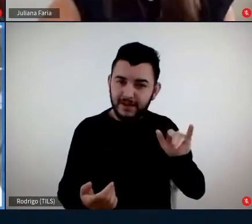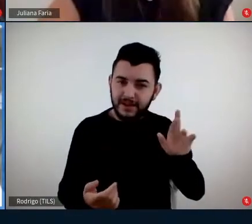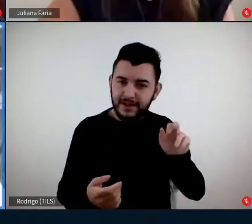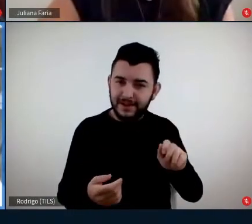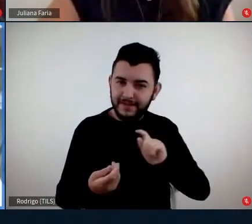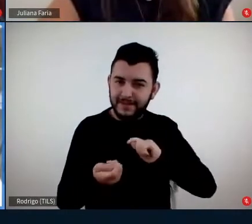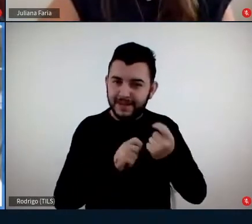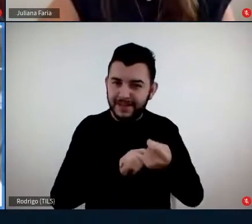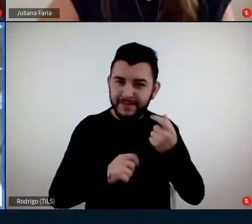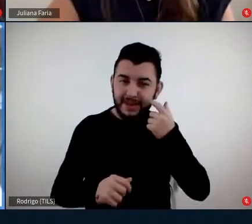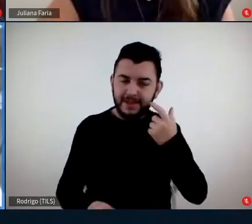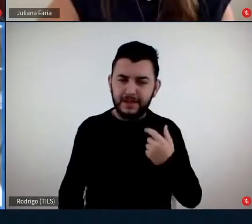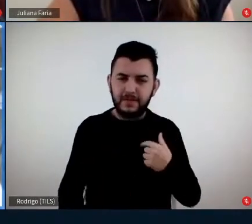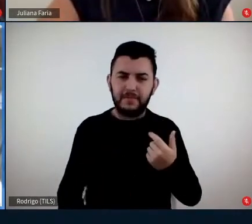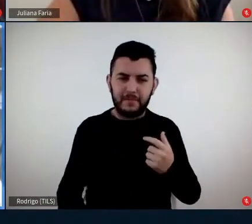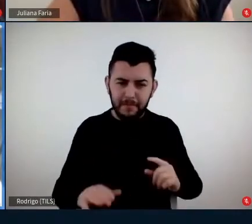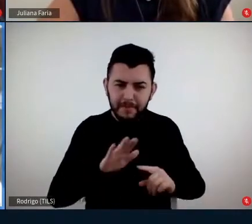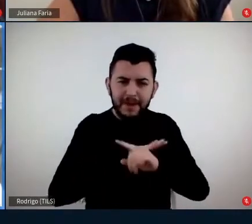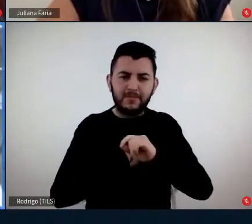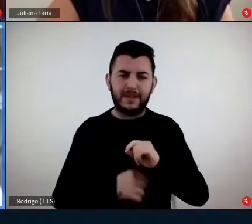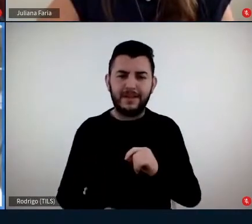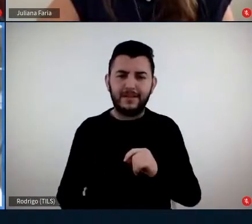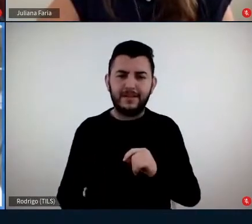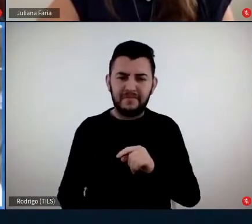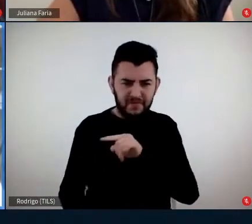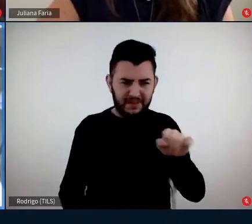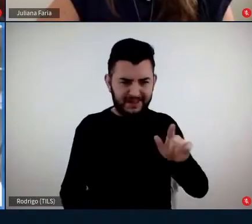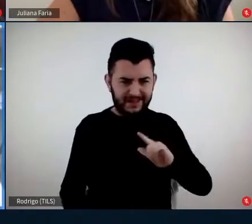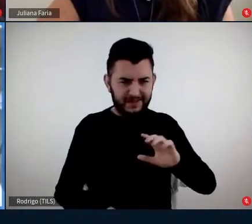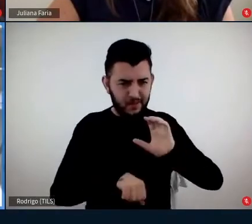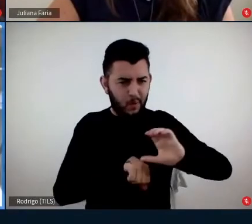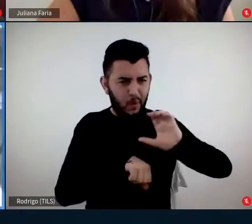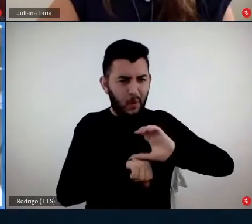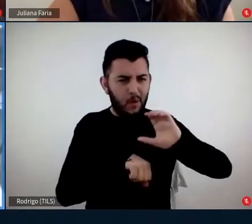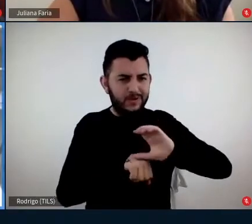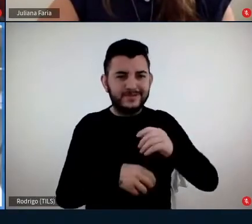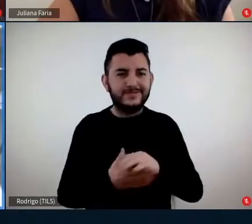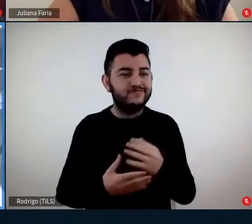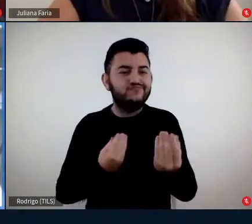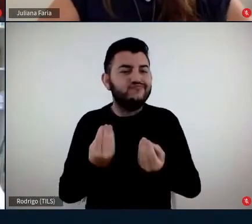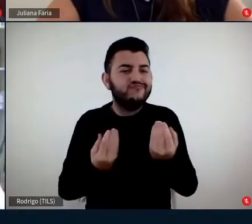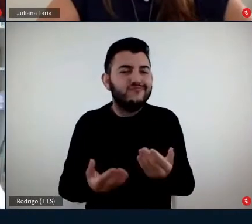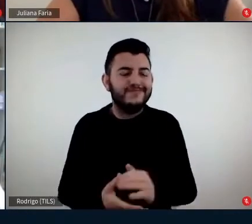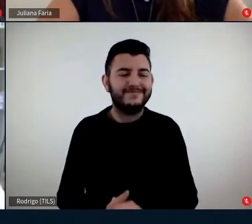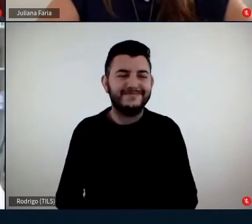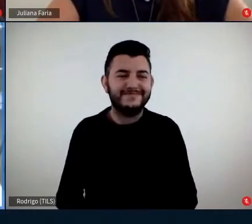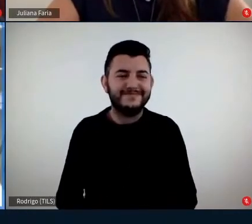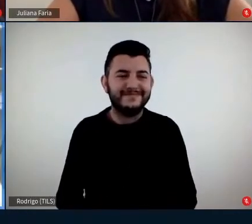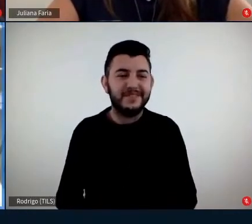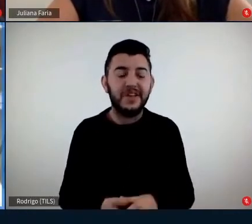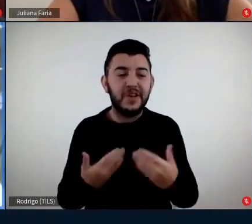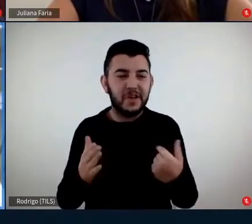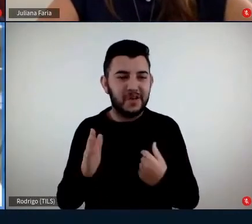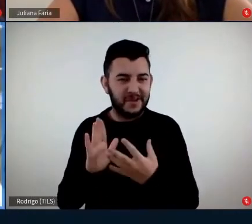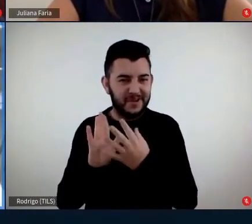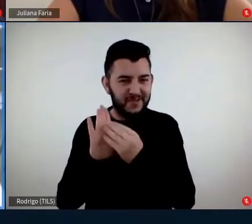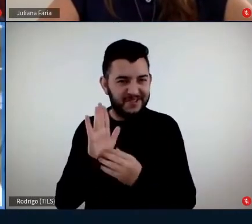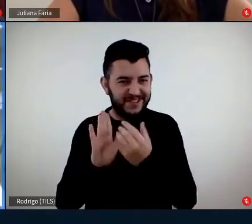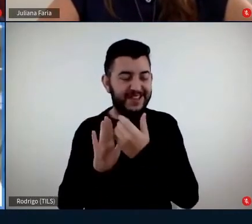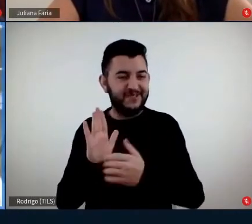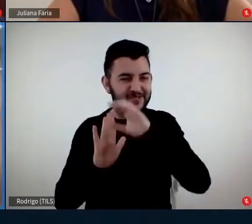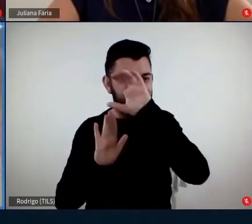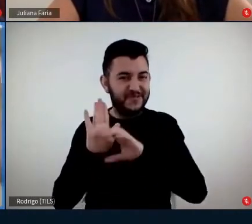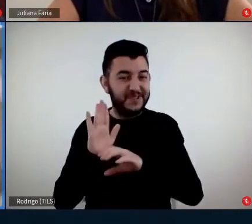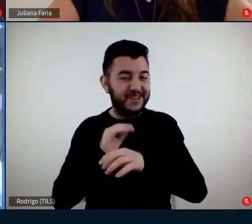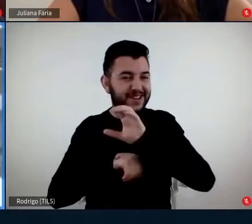então, vocês tinham cursos? Como eram os cursos? Pode mandar o currículo? Pode mandar o nome do